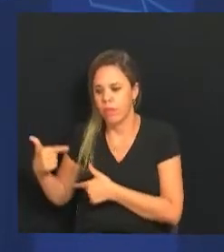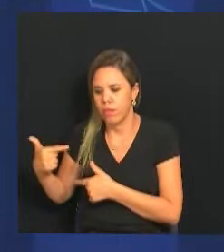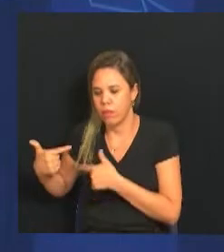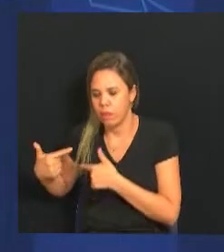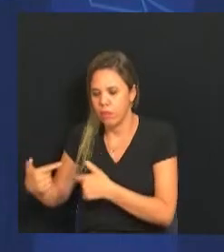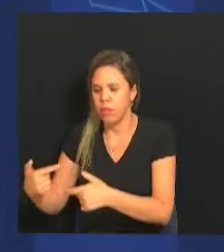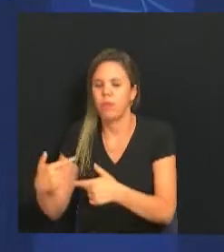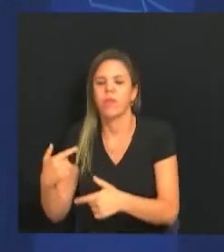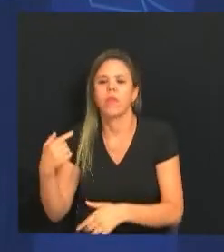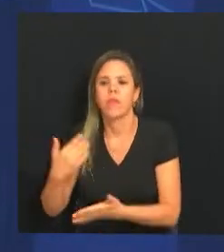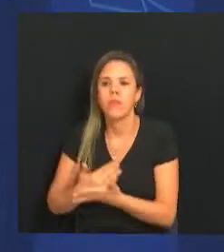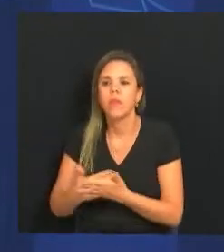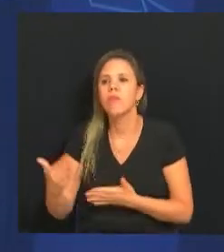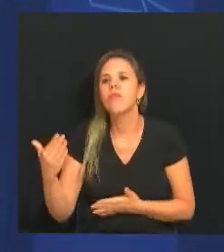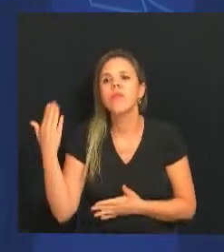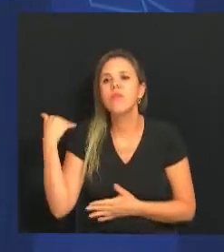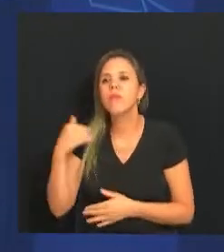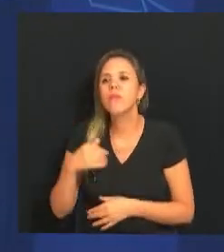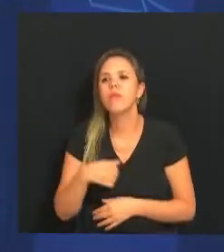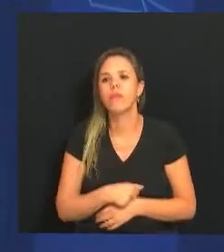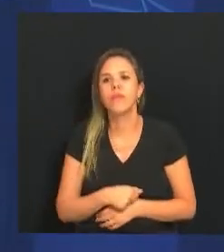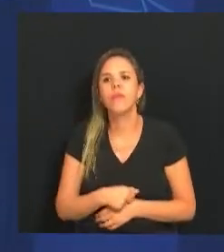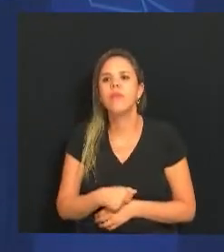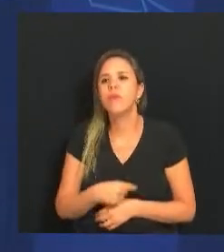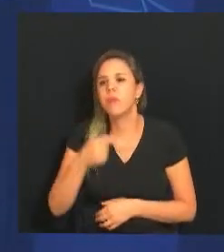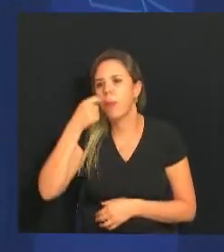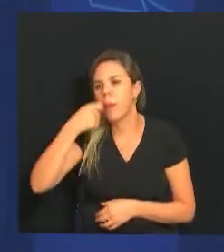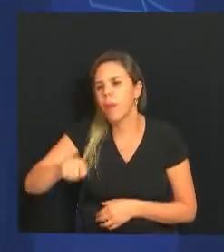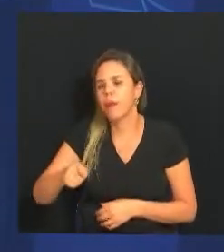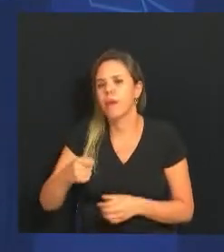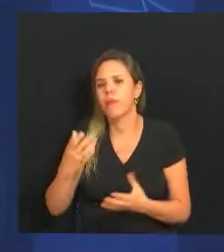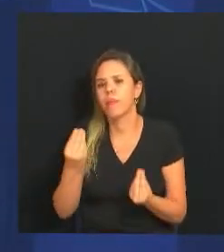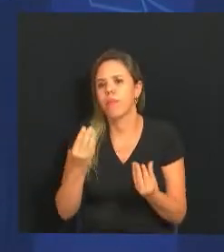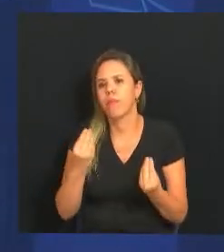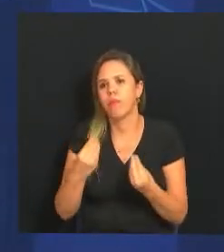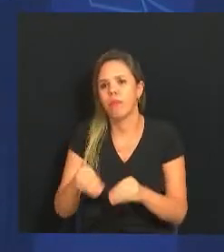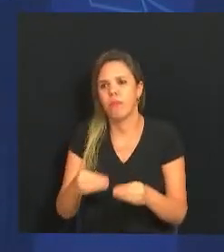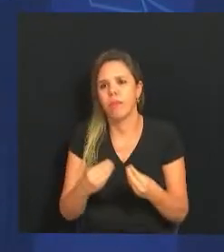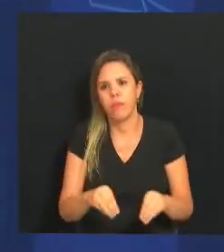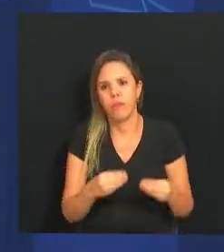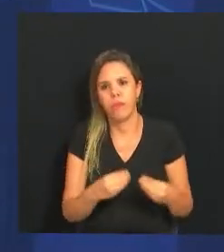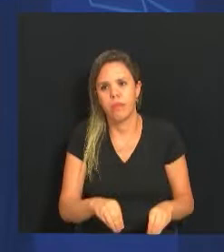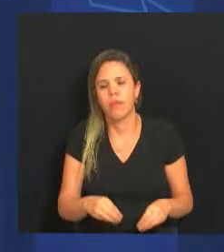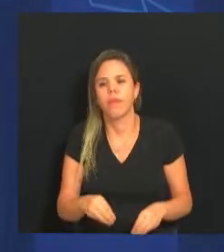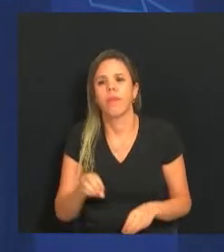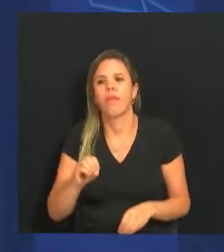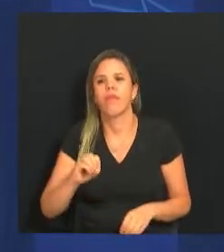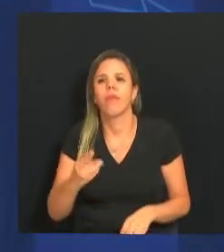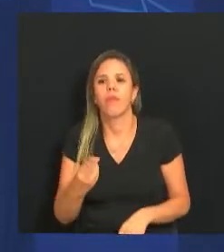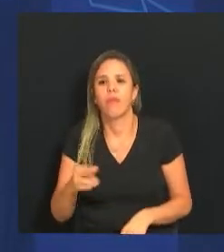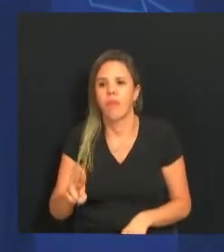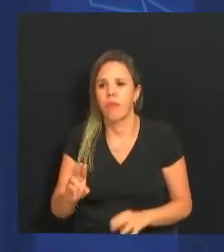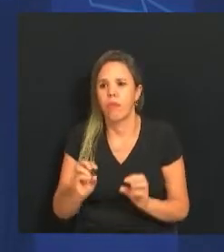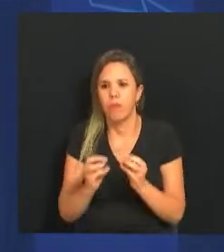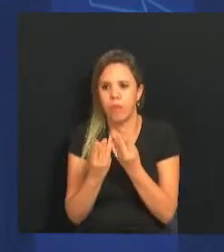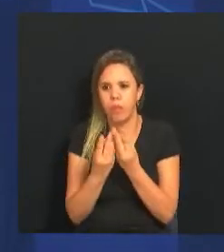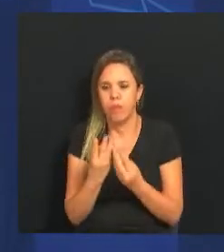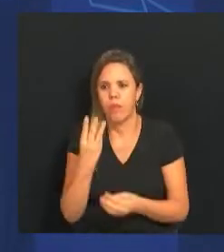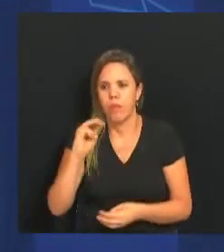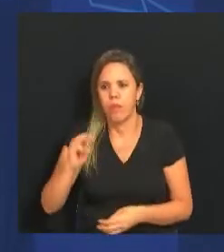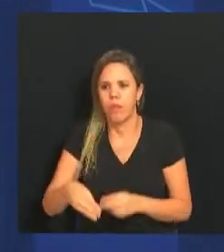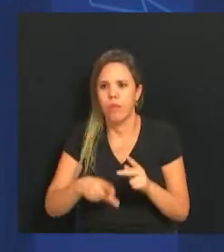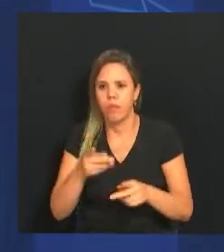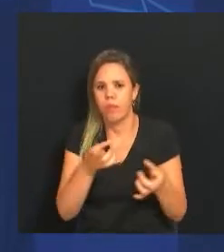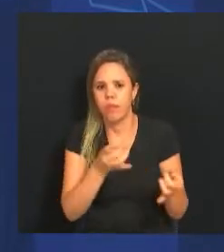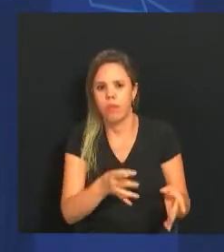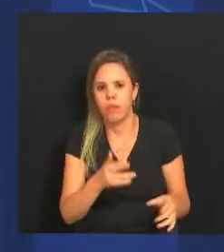foi o marco inicial da guerra na Ucrânia, que já causou inúmeros impactos. Segundo a ONU, 3 milhões de pessoas já